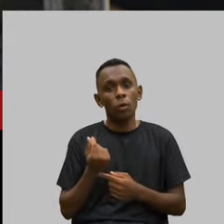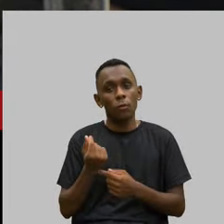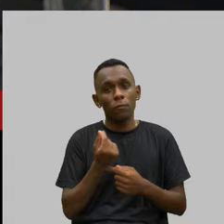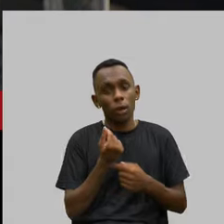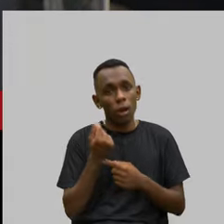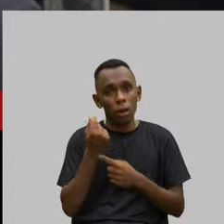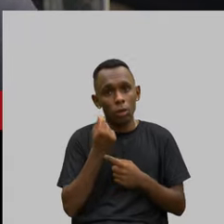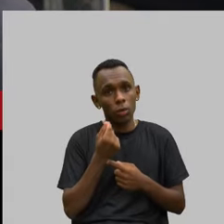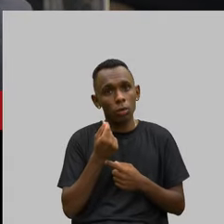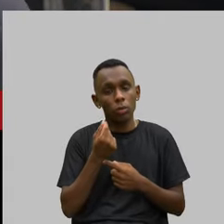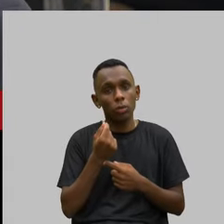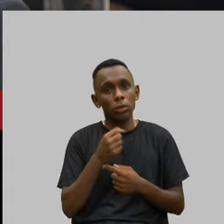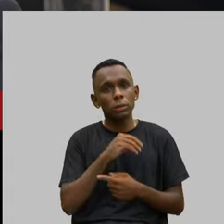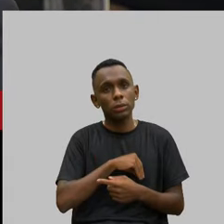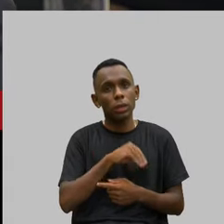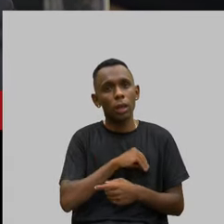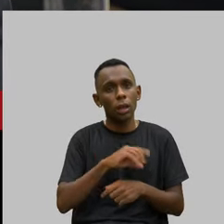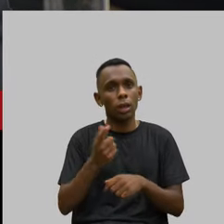do